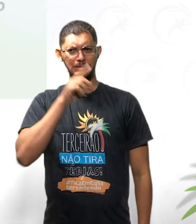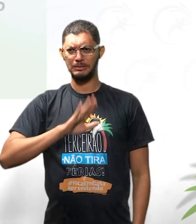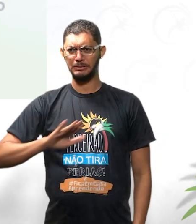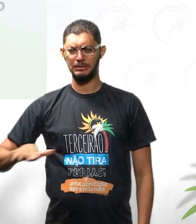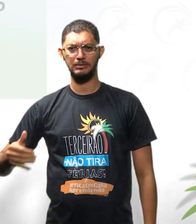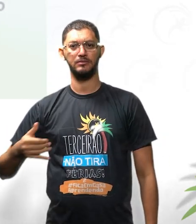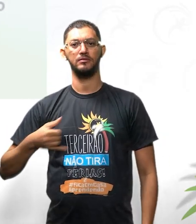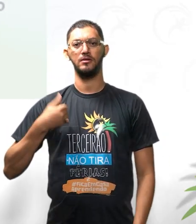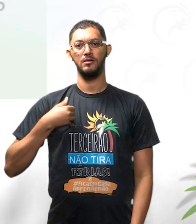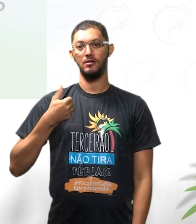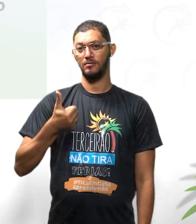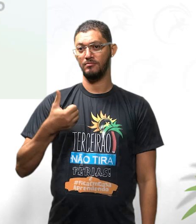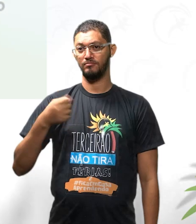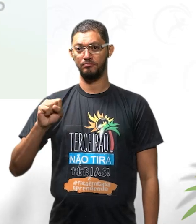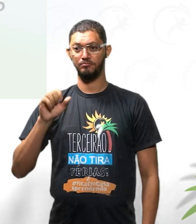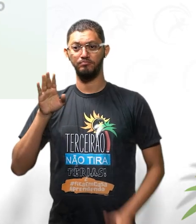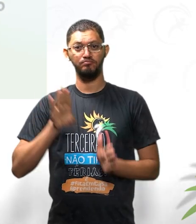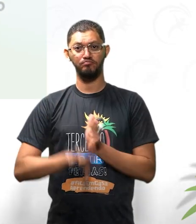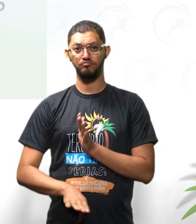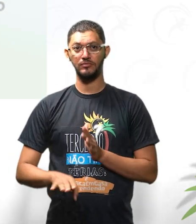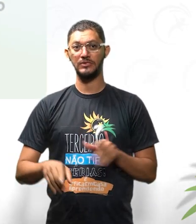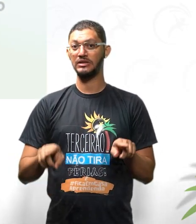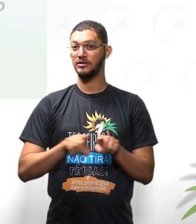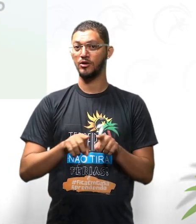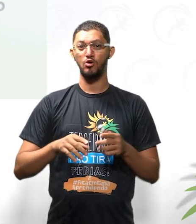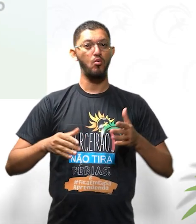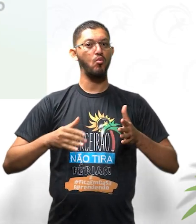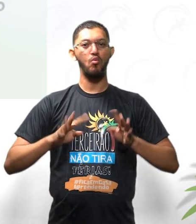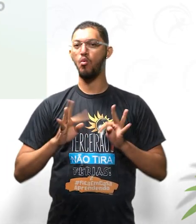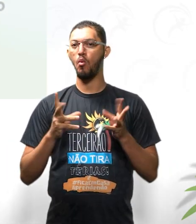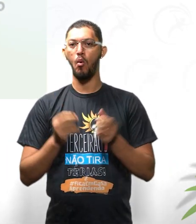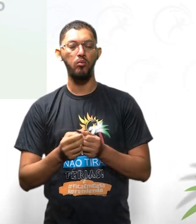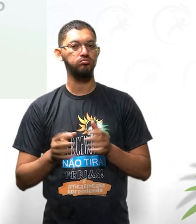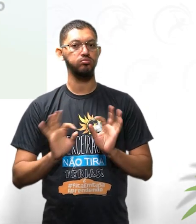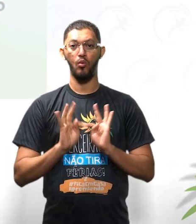de 18 anos e qualquer trabalho